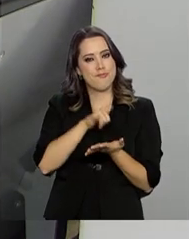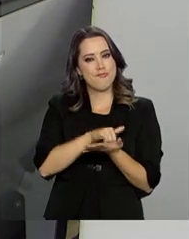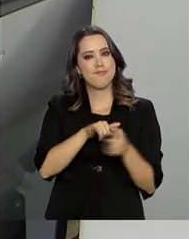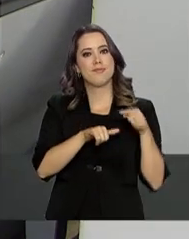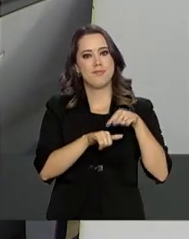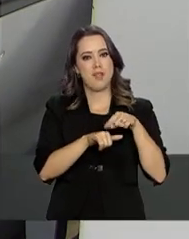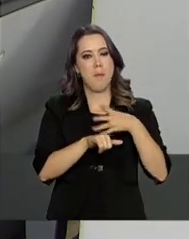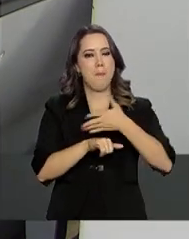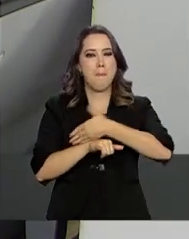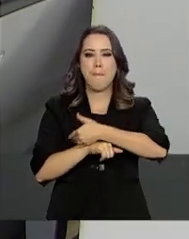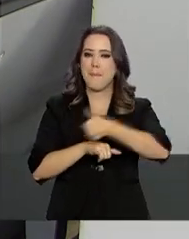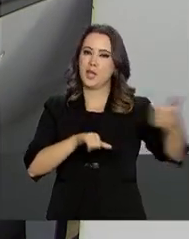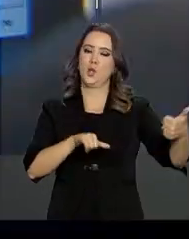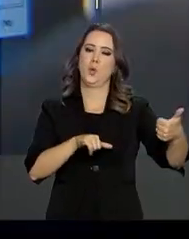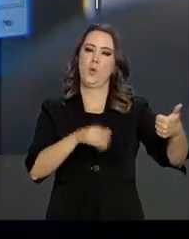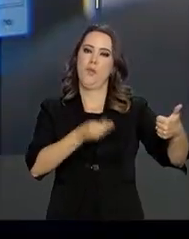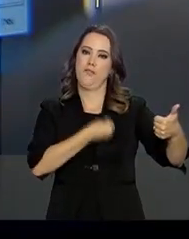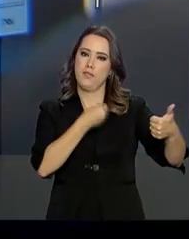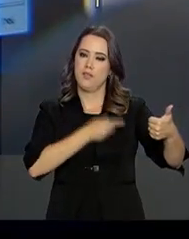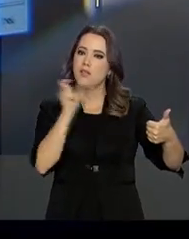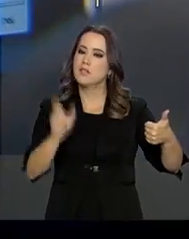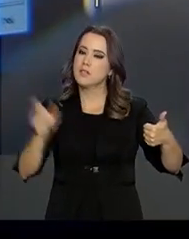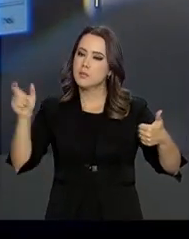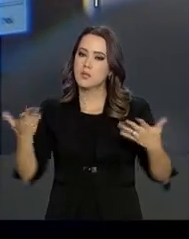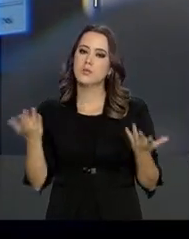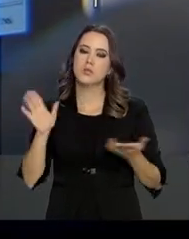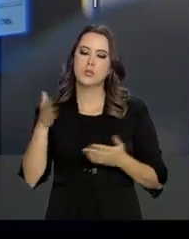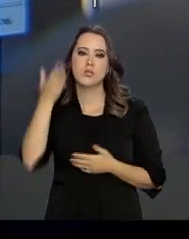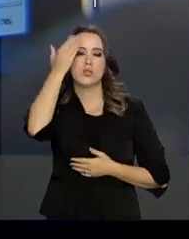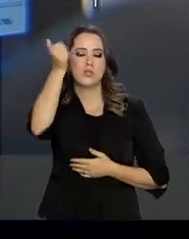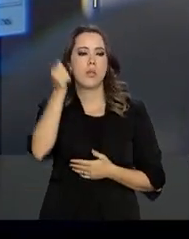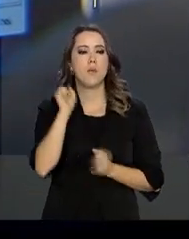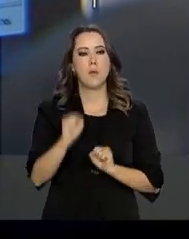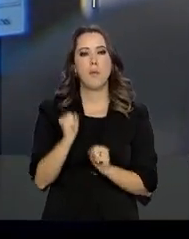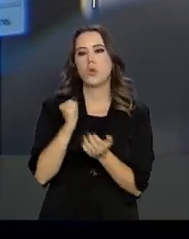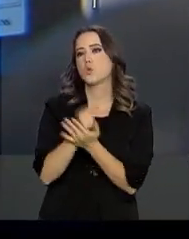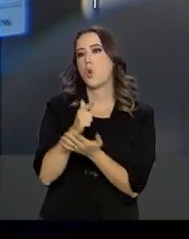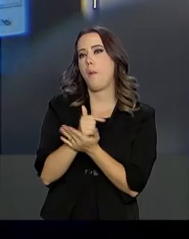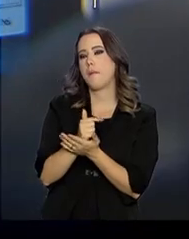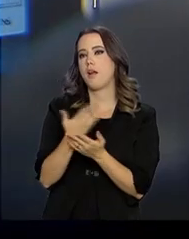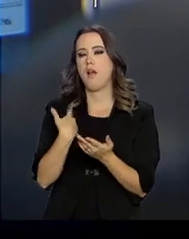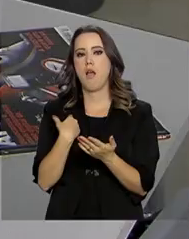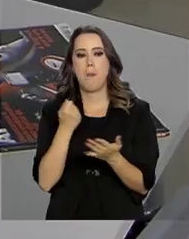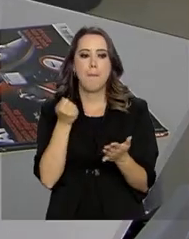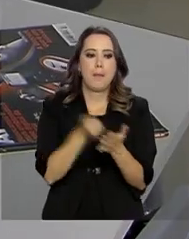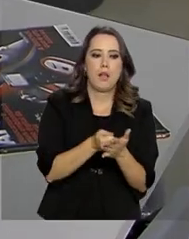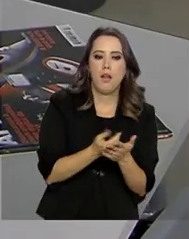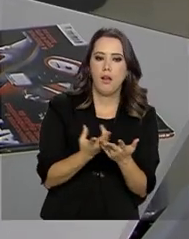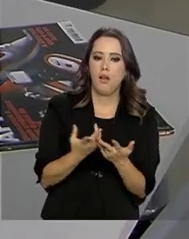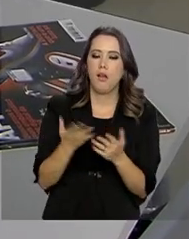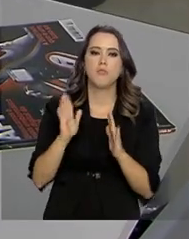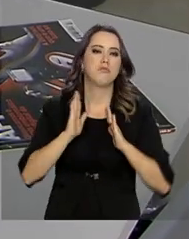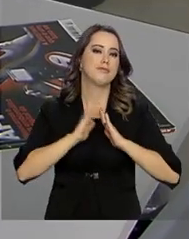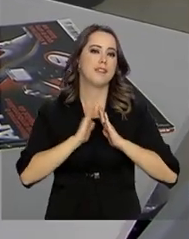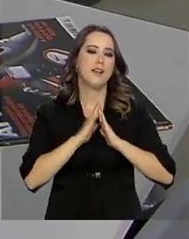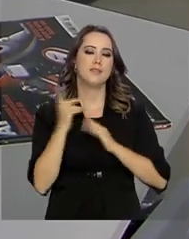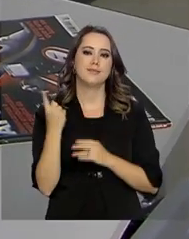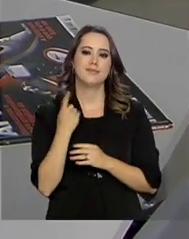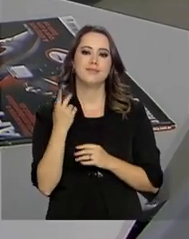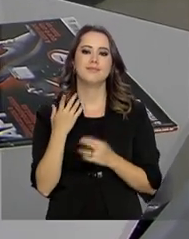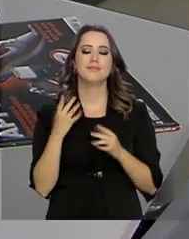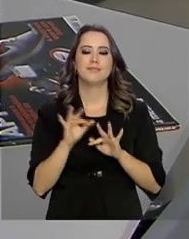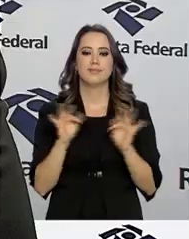dia a vida dos cidadãos já acostumado a fazer compras e pagar boletos sem sair de casa o